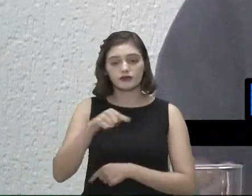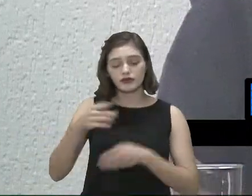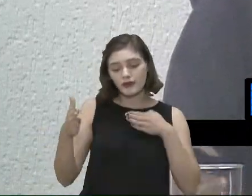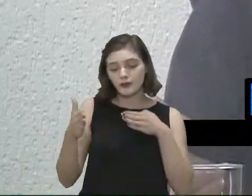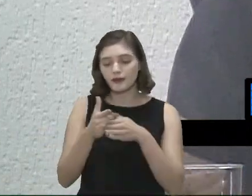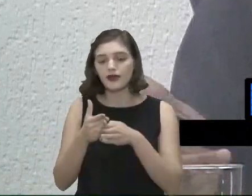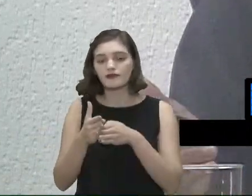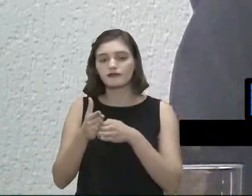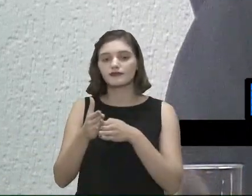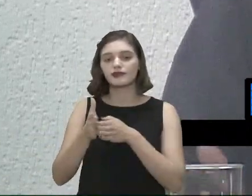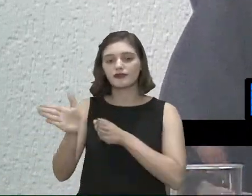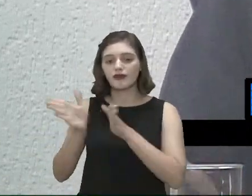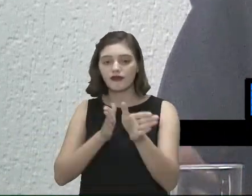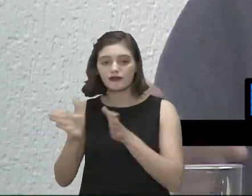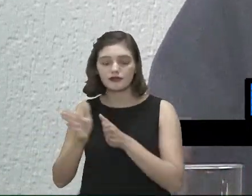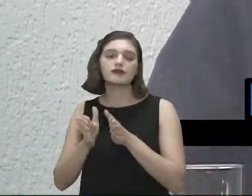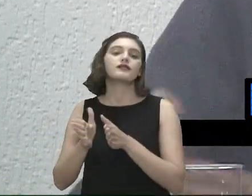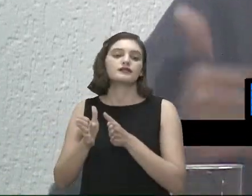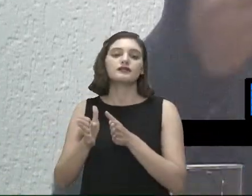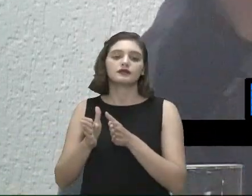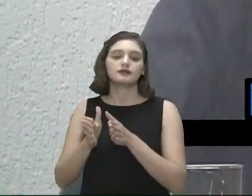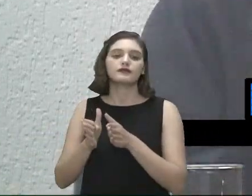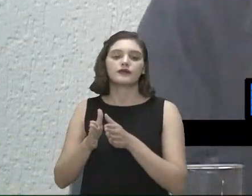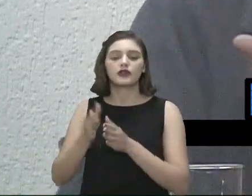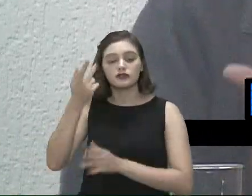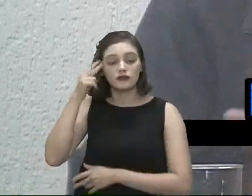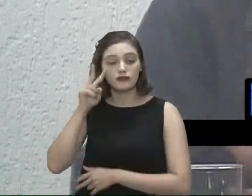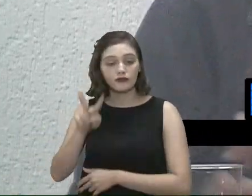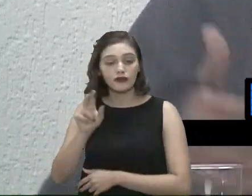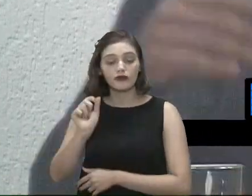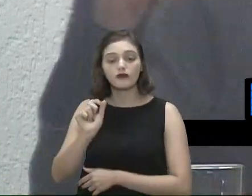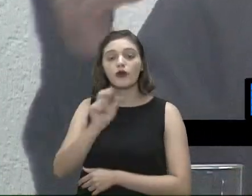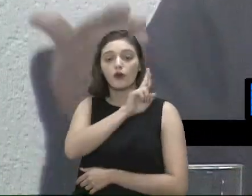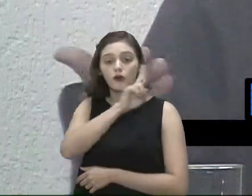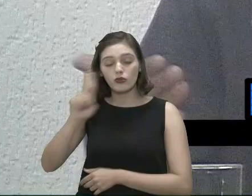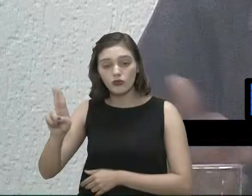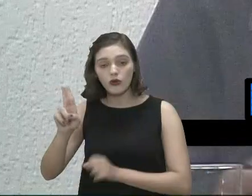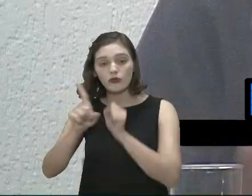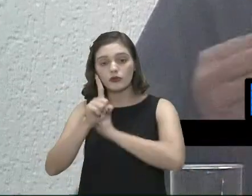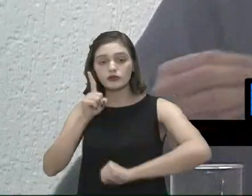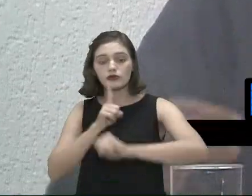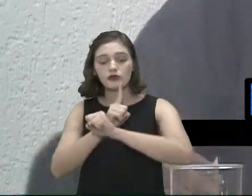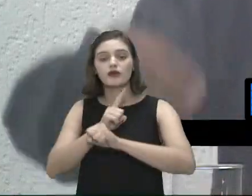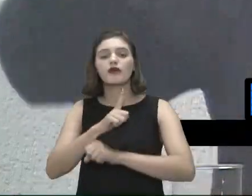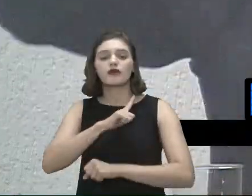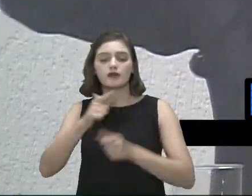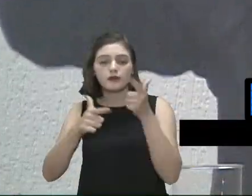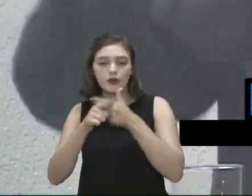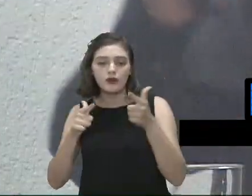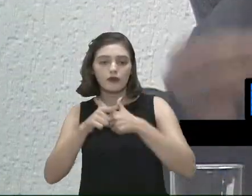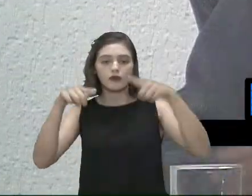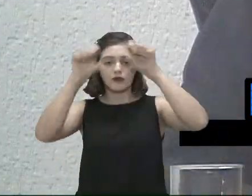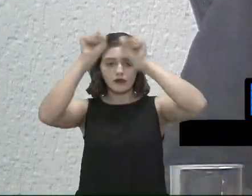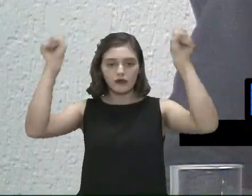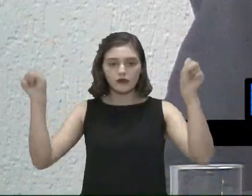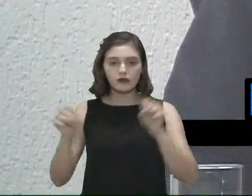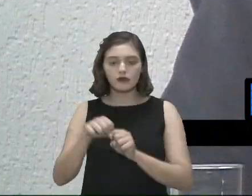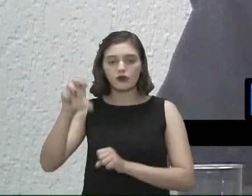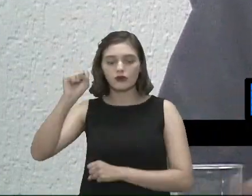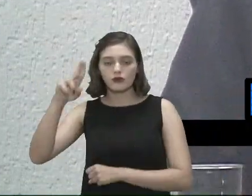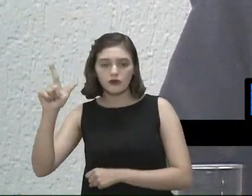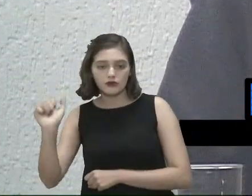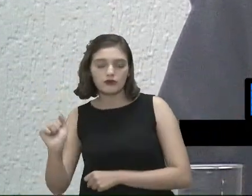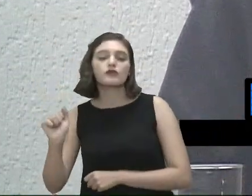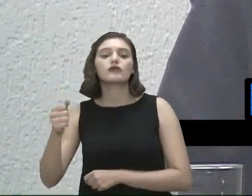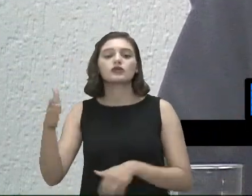ela acesse esse tipo de recurso. Quando a gente olha lá, a gente fala sobre o nome social. Dizem que tem problemas no sistema, que vem do SUAS e que chega aqui no município